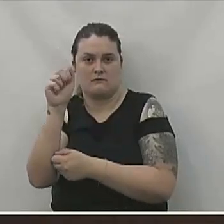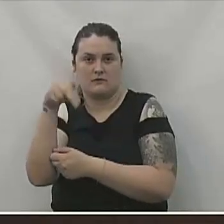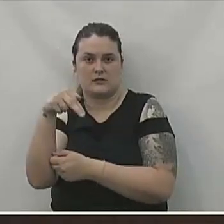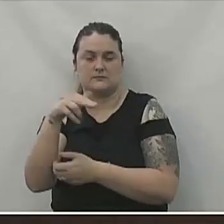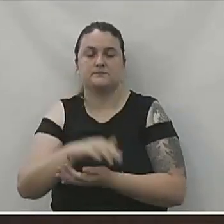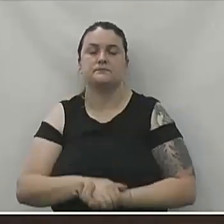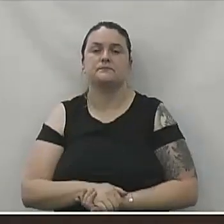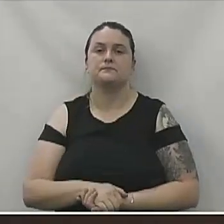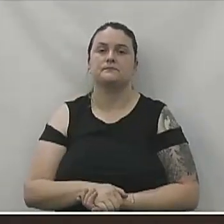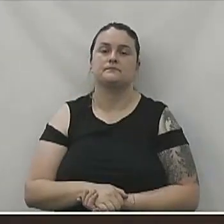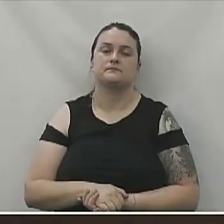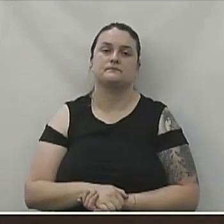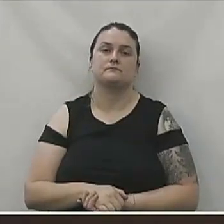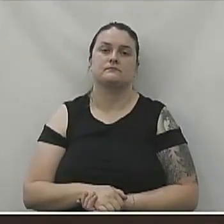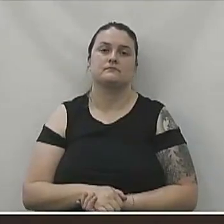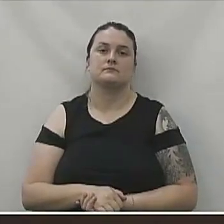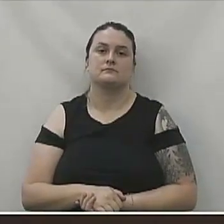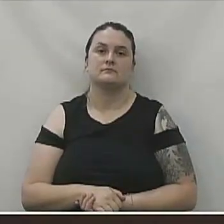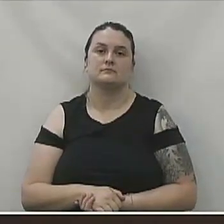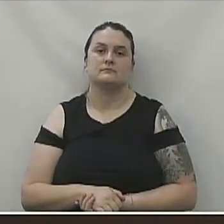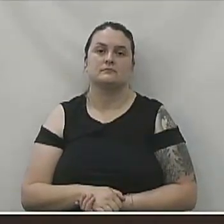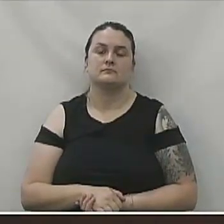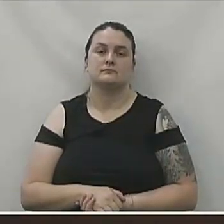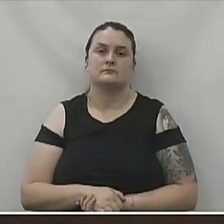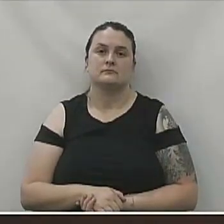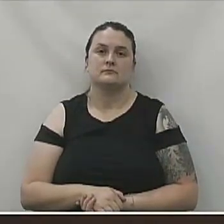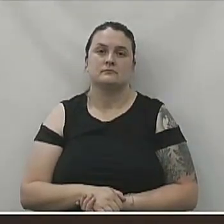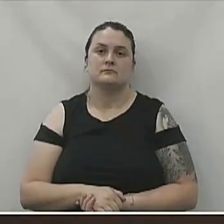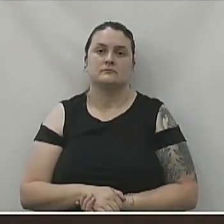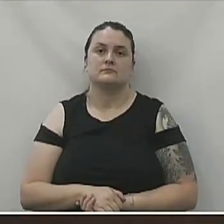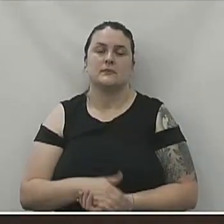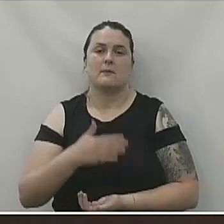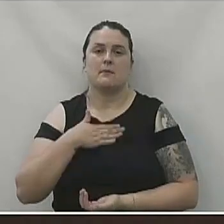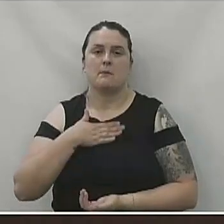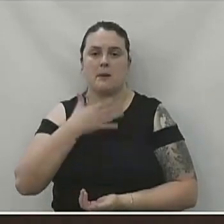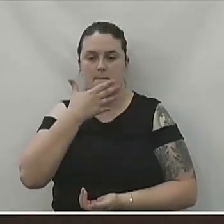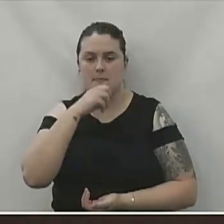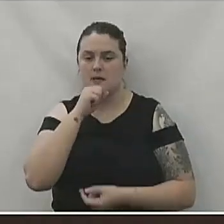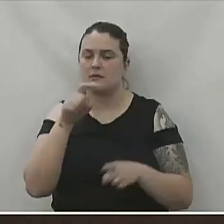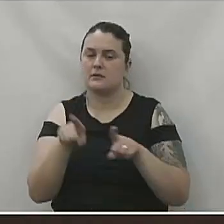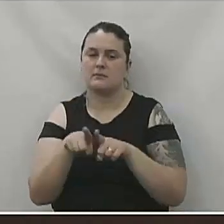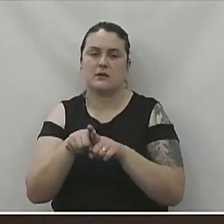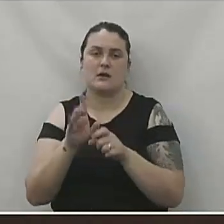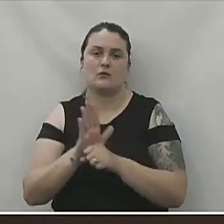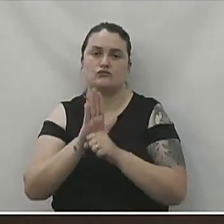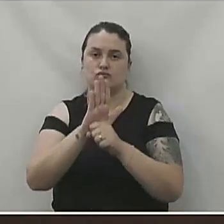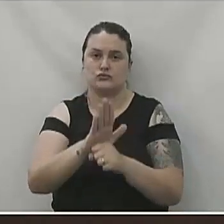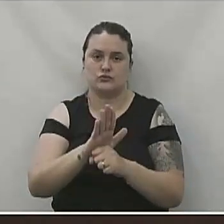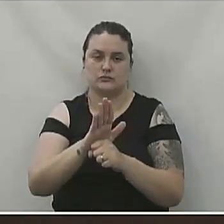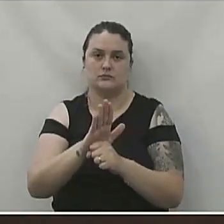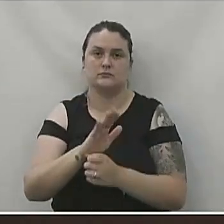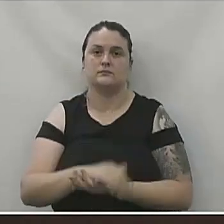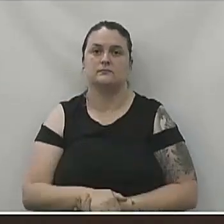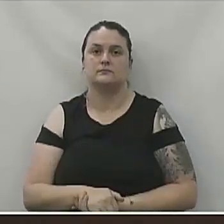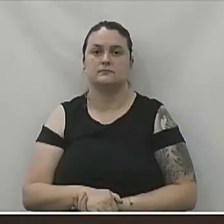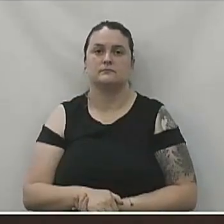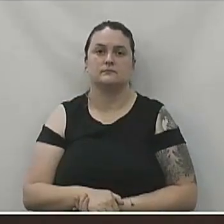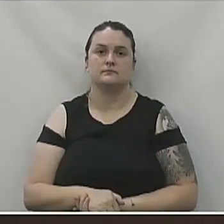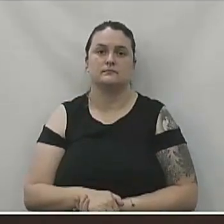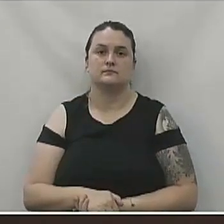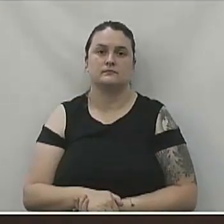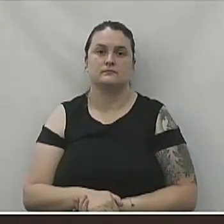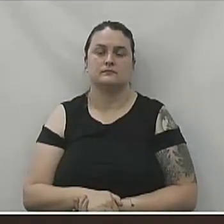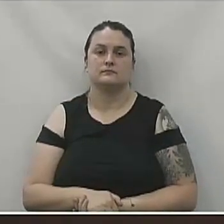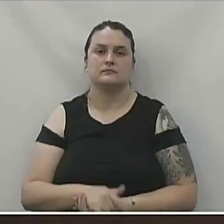fazer essa essa grande obra né e o pai aí também deu a contribuição dele mas com a parte do